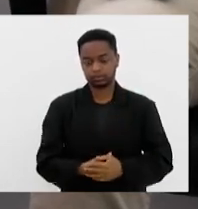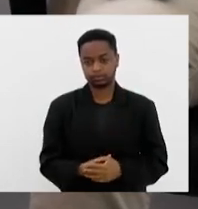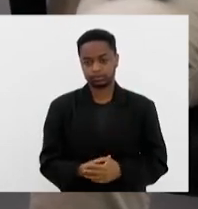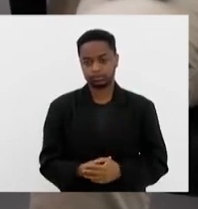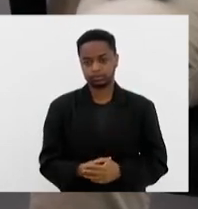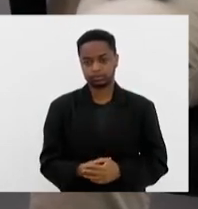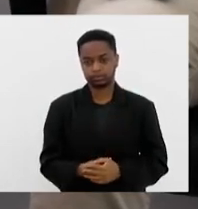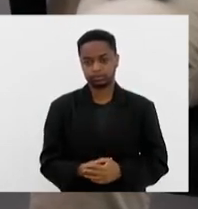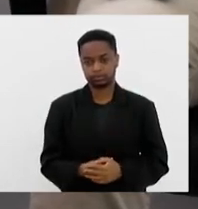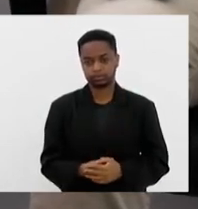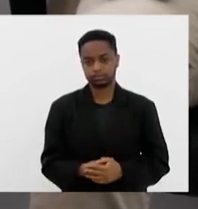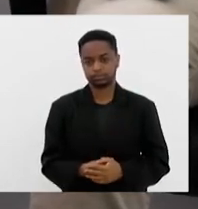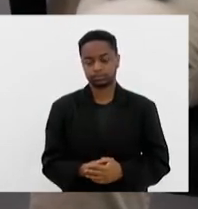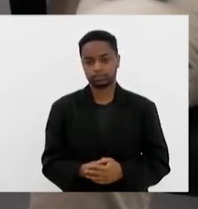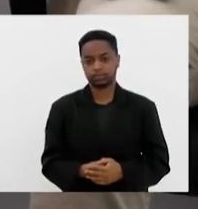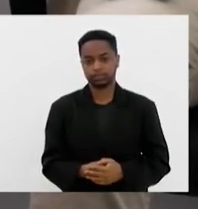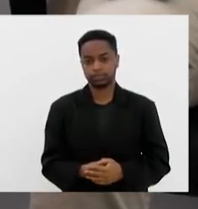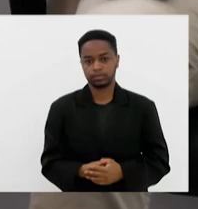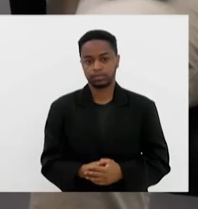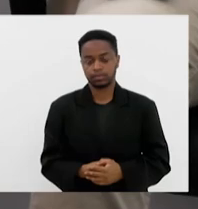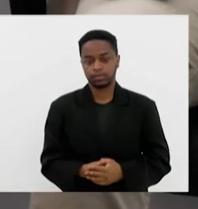claramente, né?